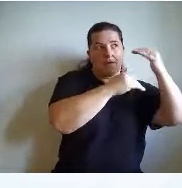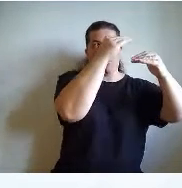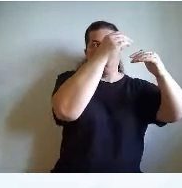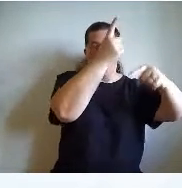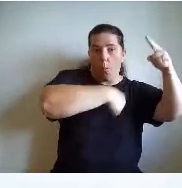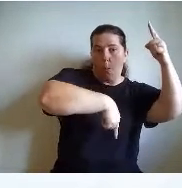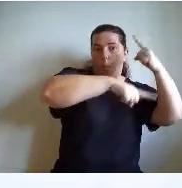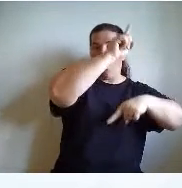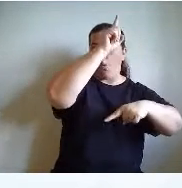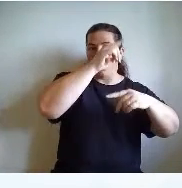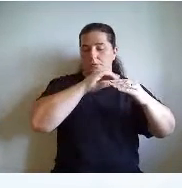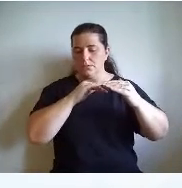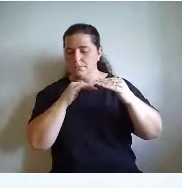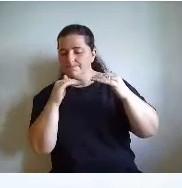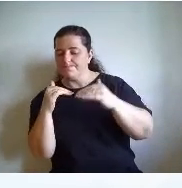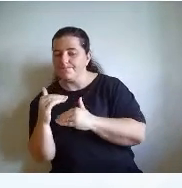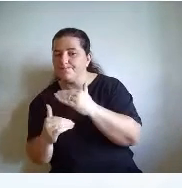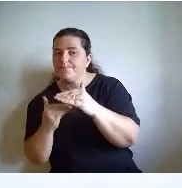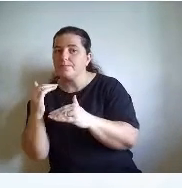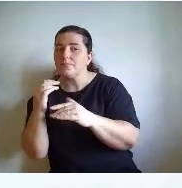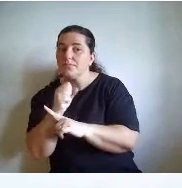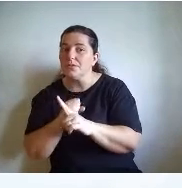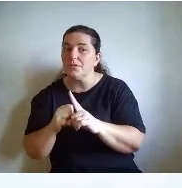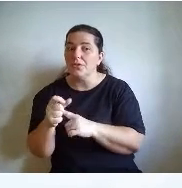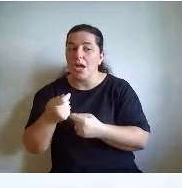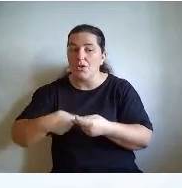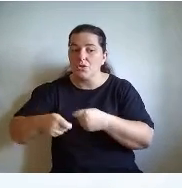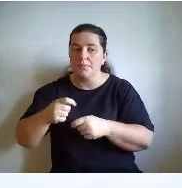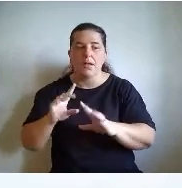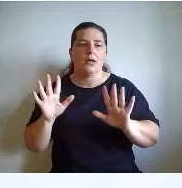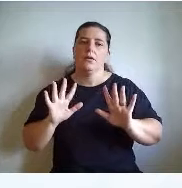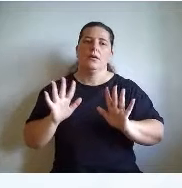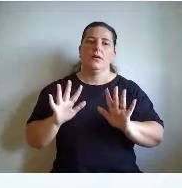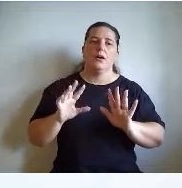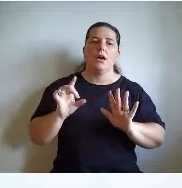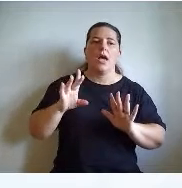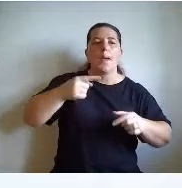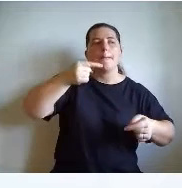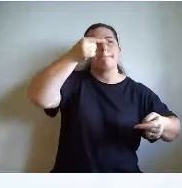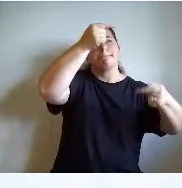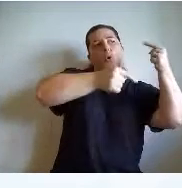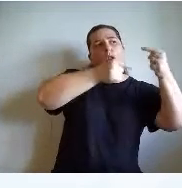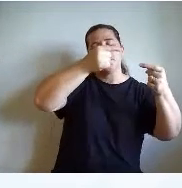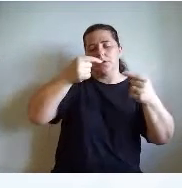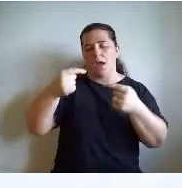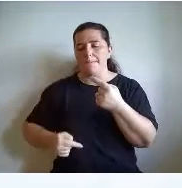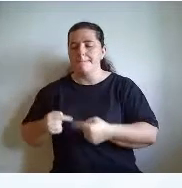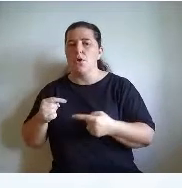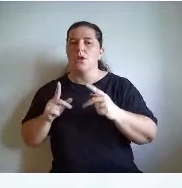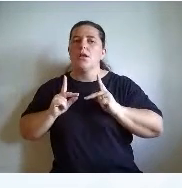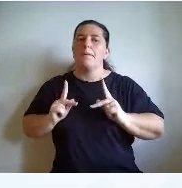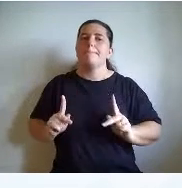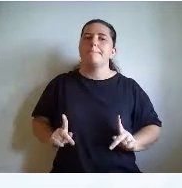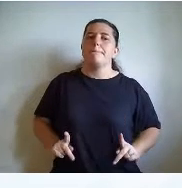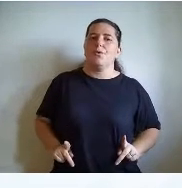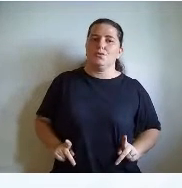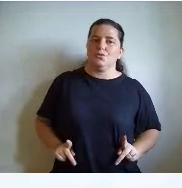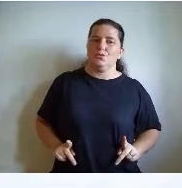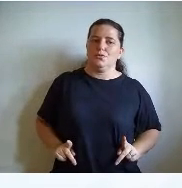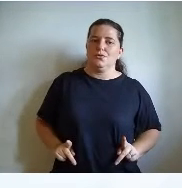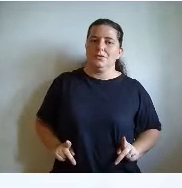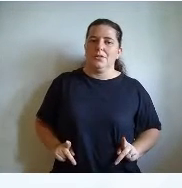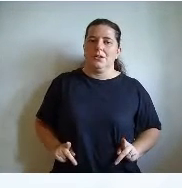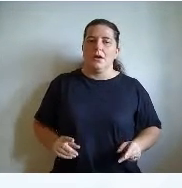e social, não é disso que nós estamos falando de postura política, né? Daquilo que é a